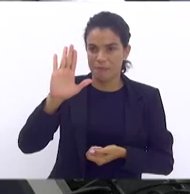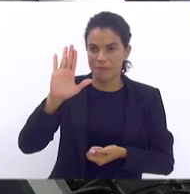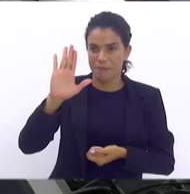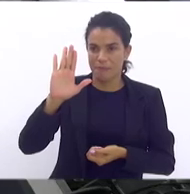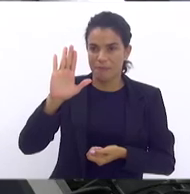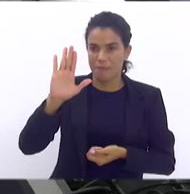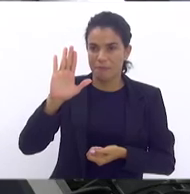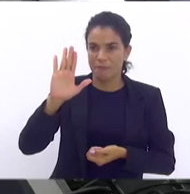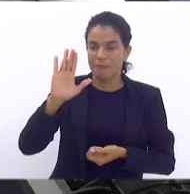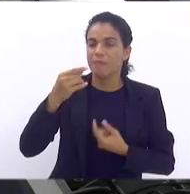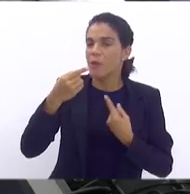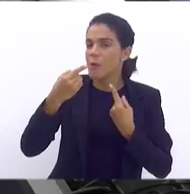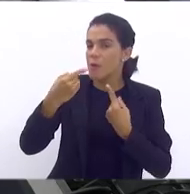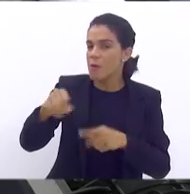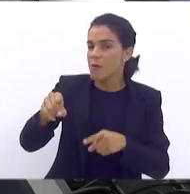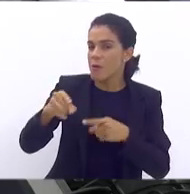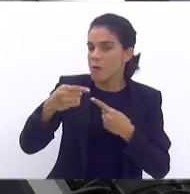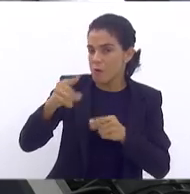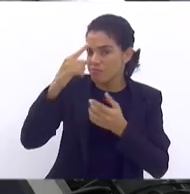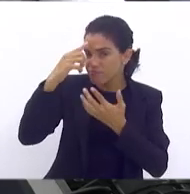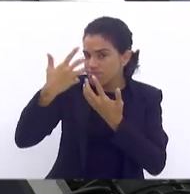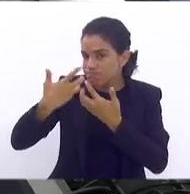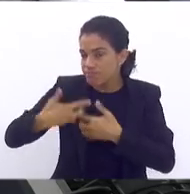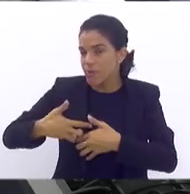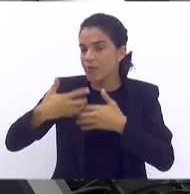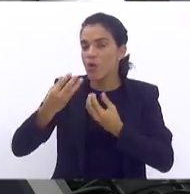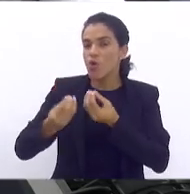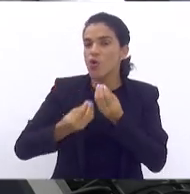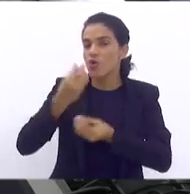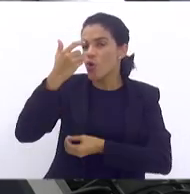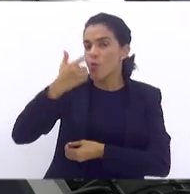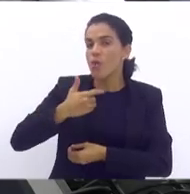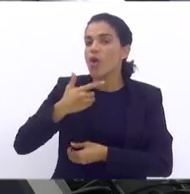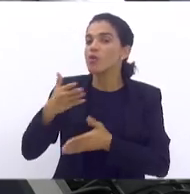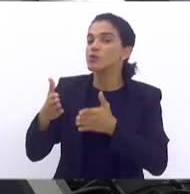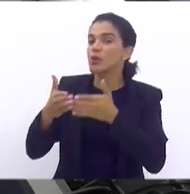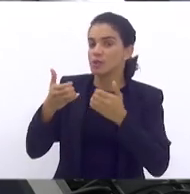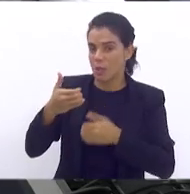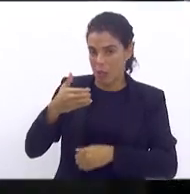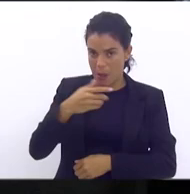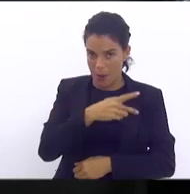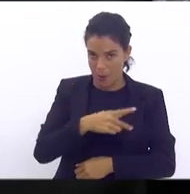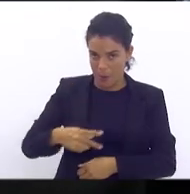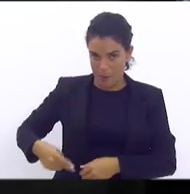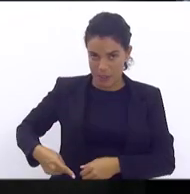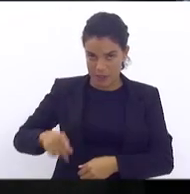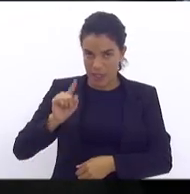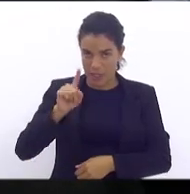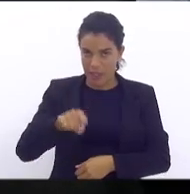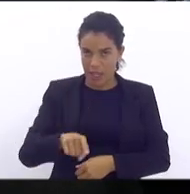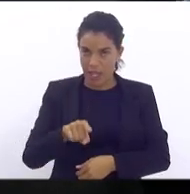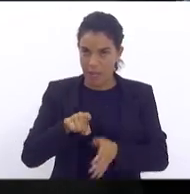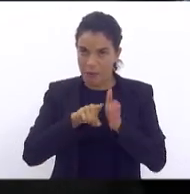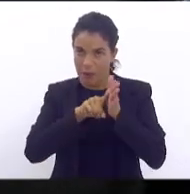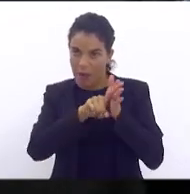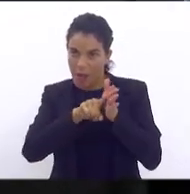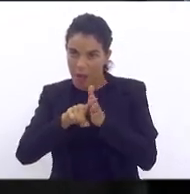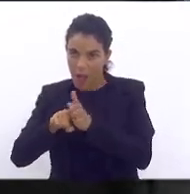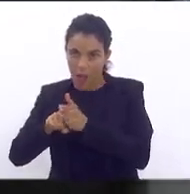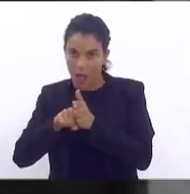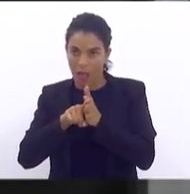os temas aqui. Sérgio, posso fazer uma provocação? Como é que eu faço? Tem que solicitar o presidente da República para fazer uma inspeção no Porto do